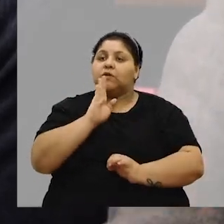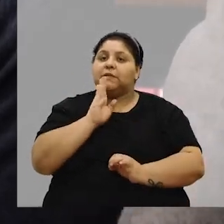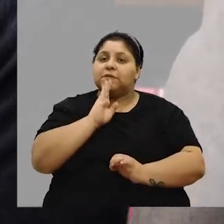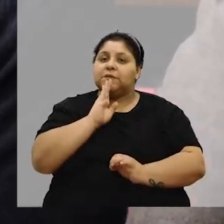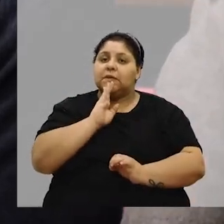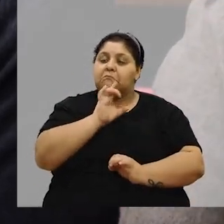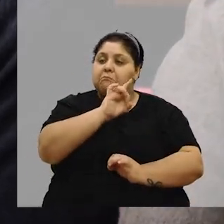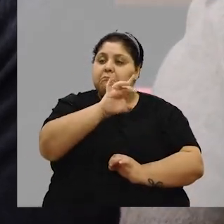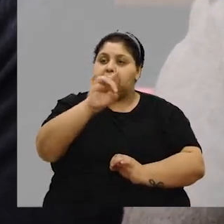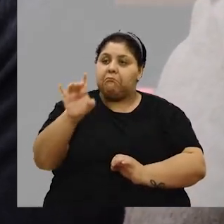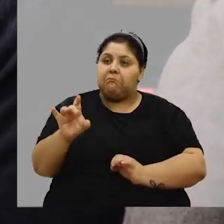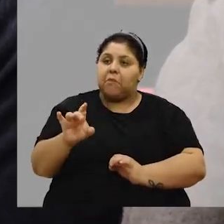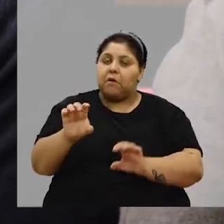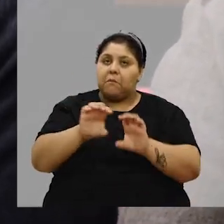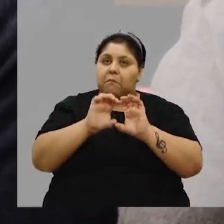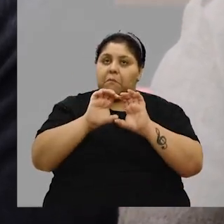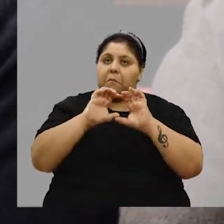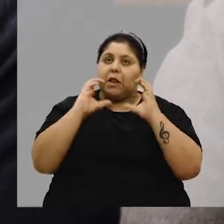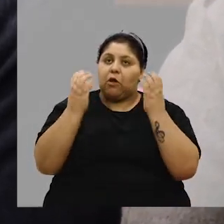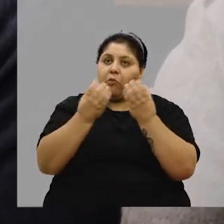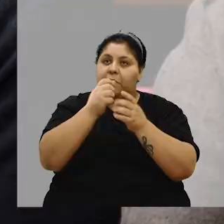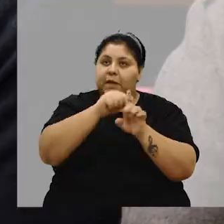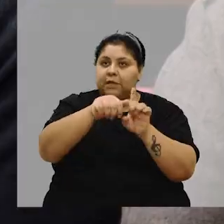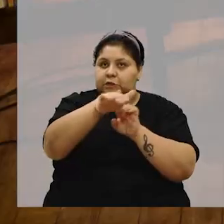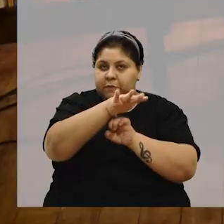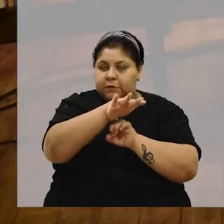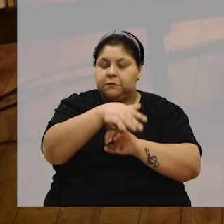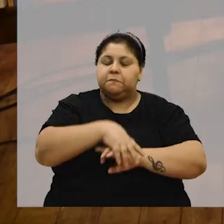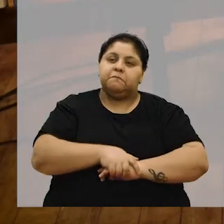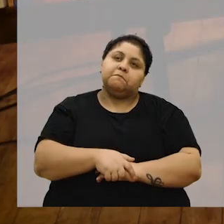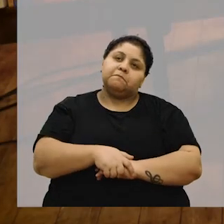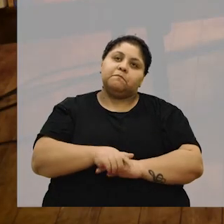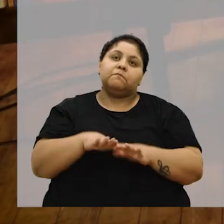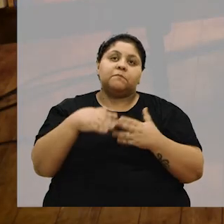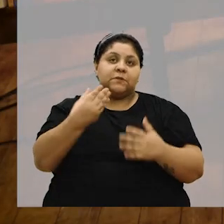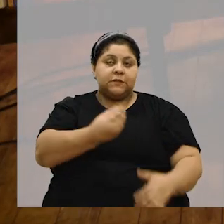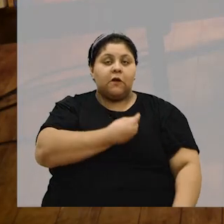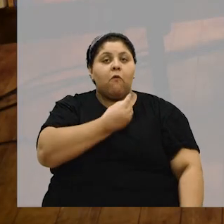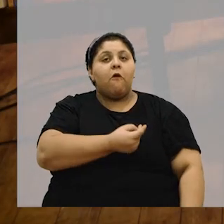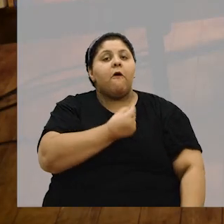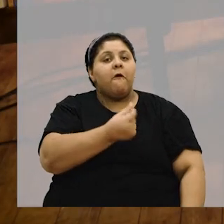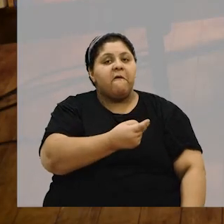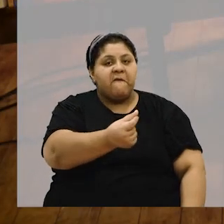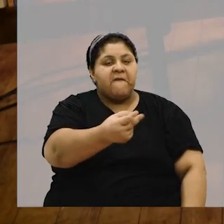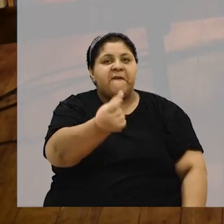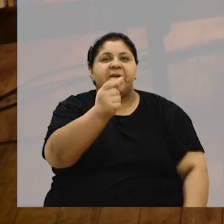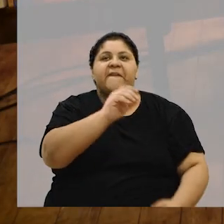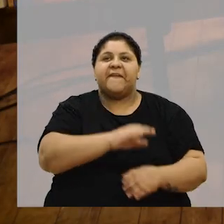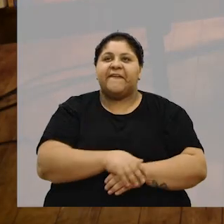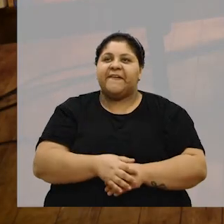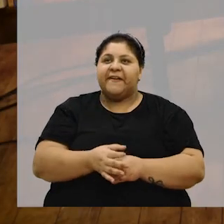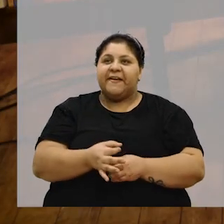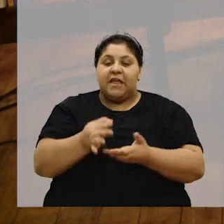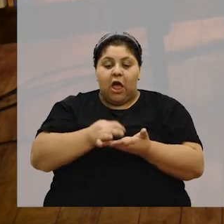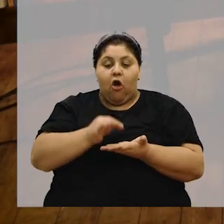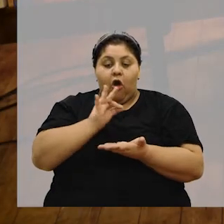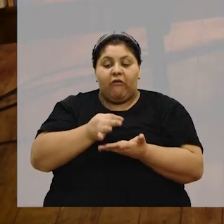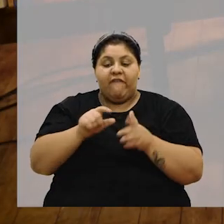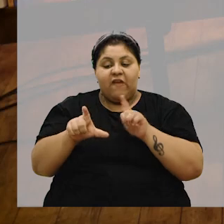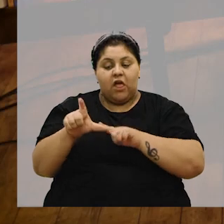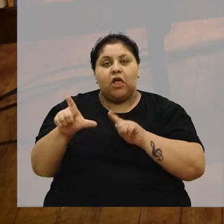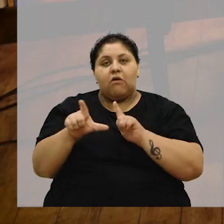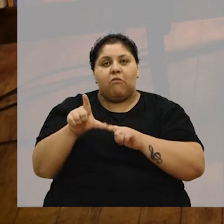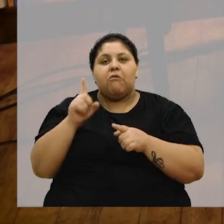se fazer conhecer cada vez mais pela comunidade, pela sociedade. E, então, vida longa